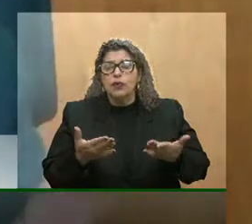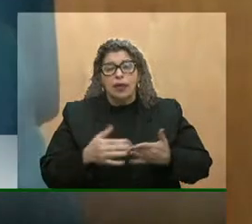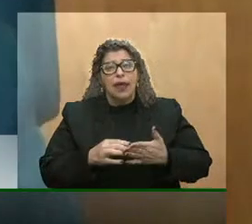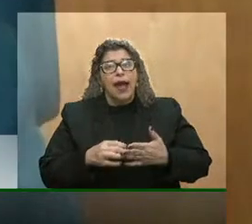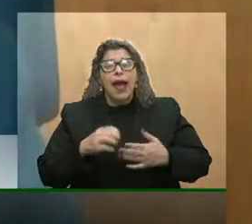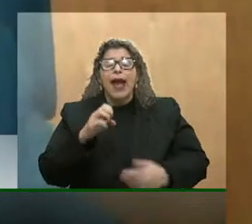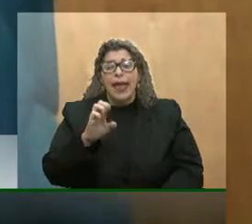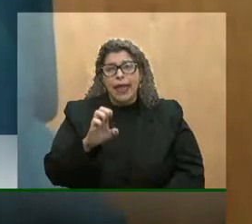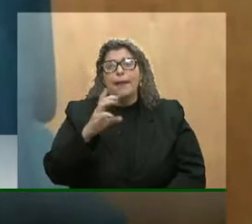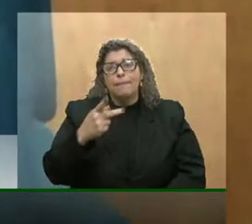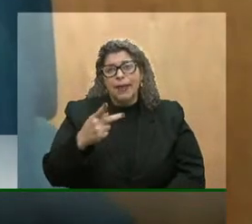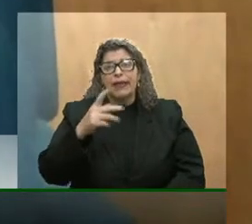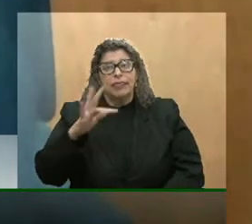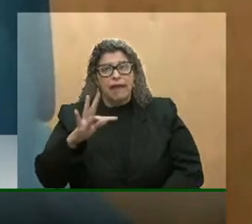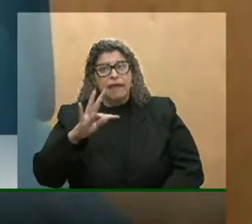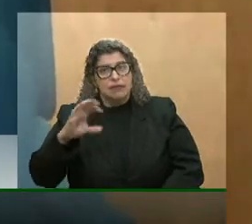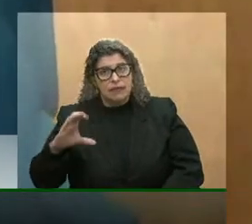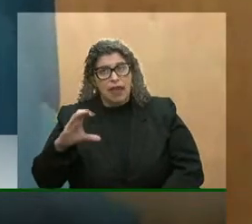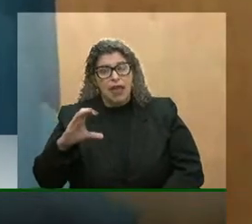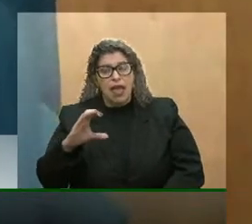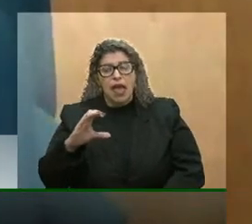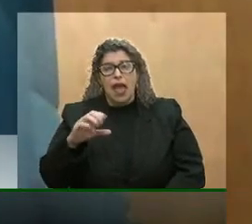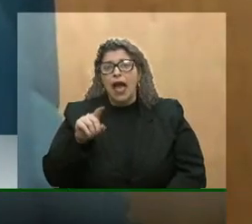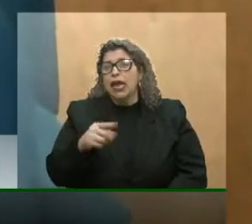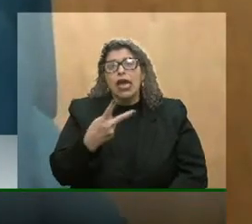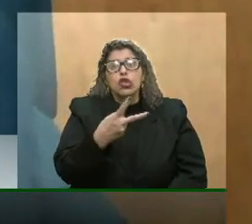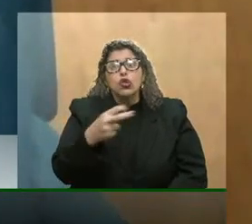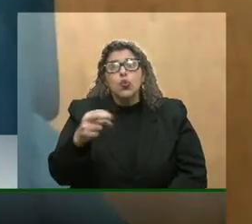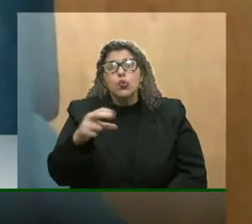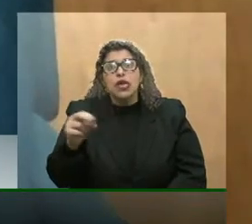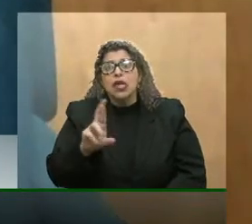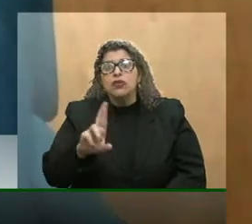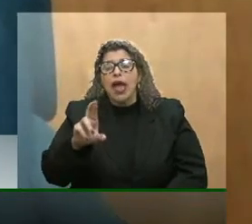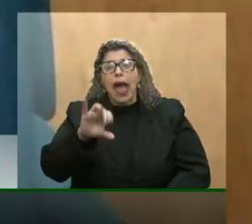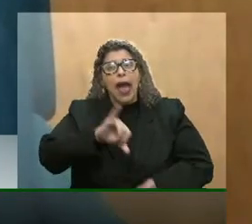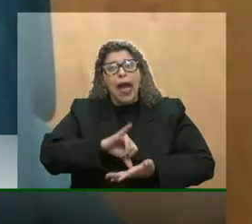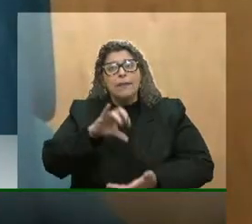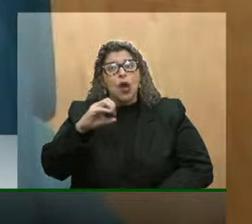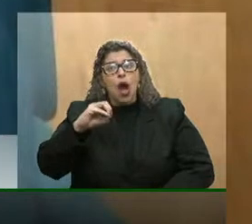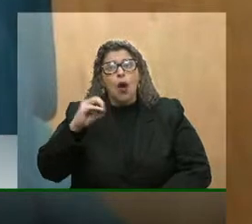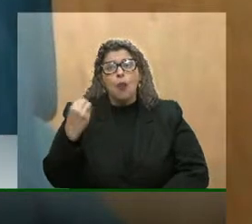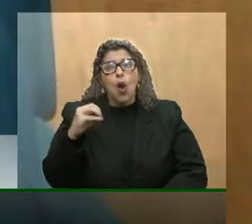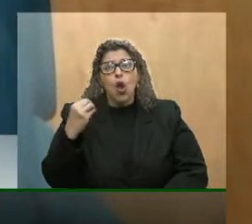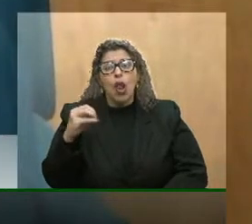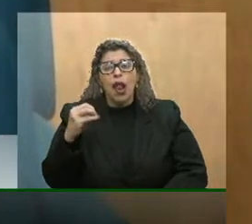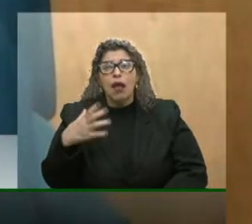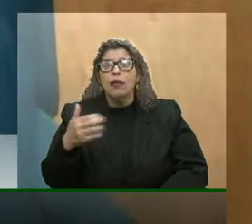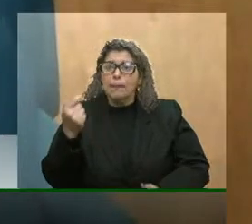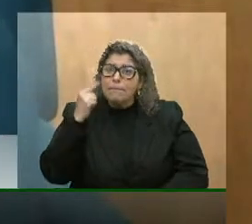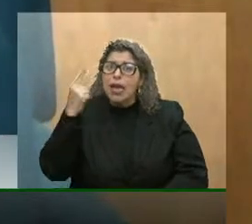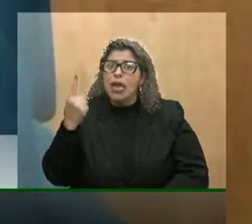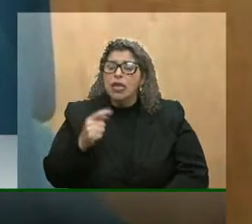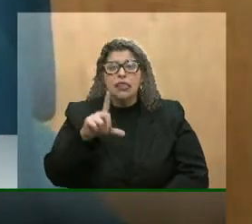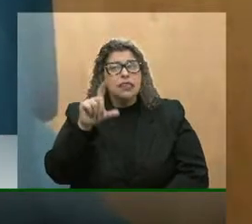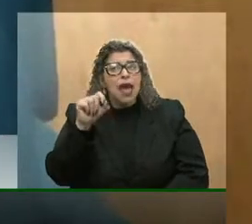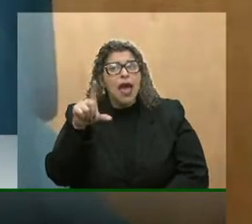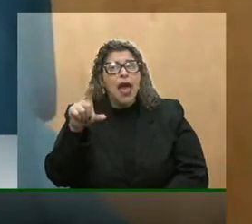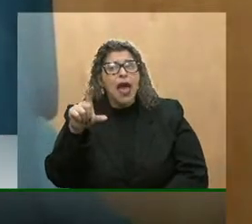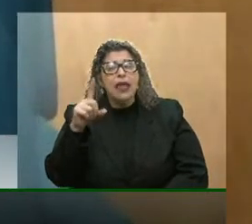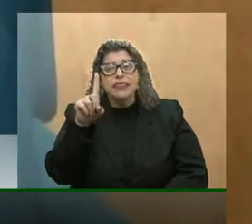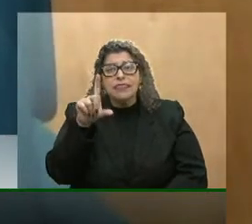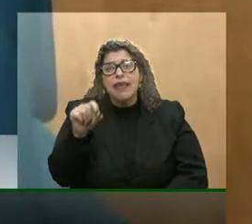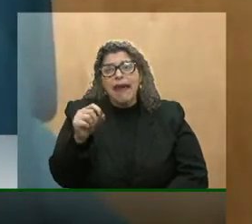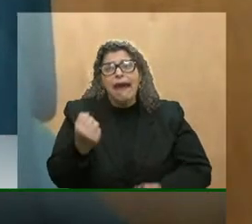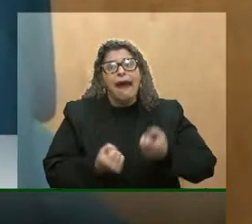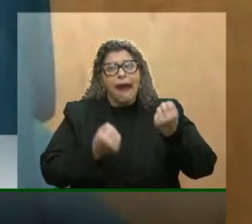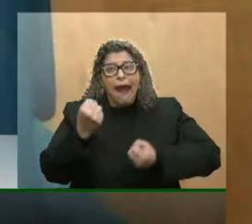na capital é 111 reais, por que o interior pagar 500 reais? Imagina o cara que tem 10 carrinhos, 10 Kombi ou